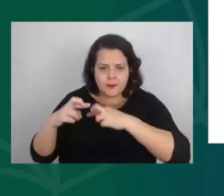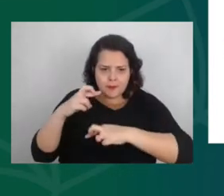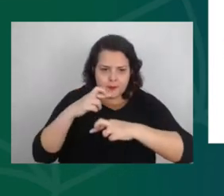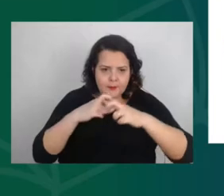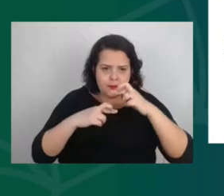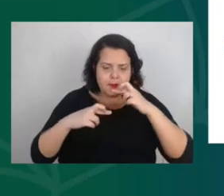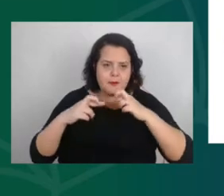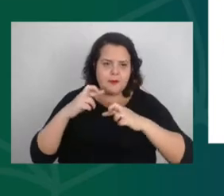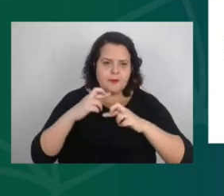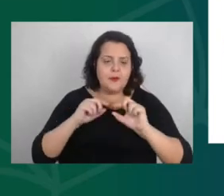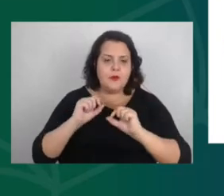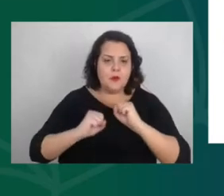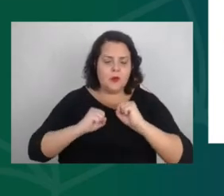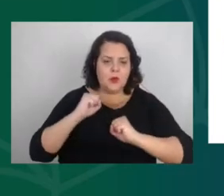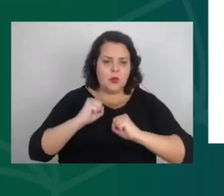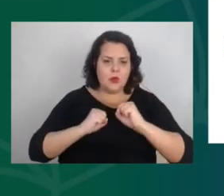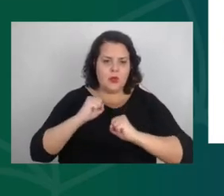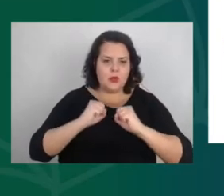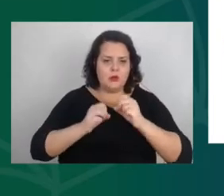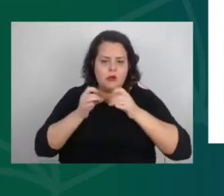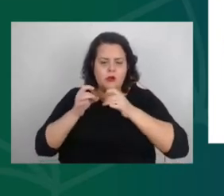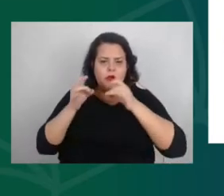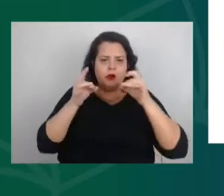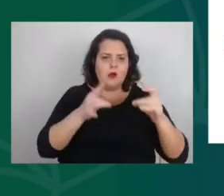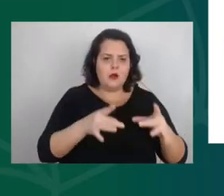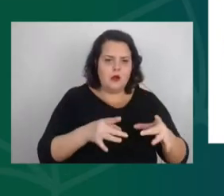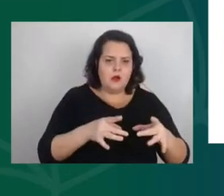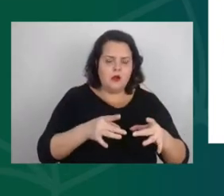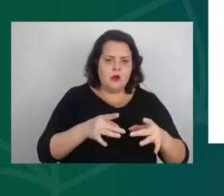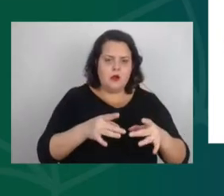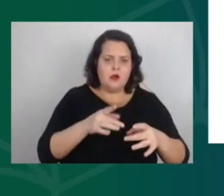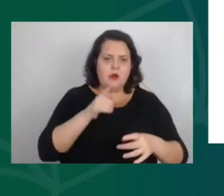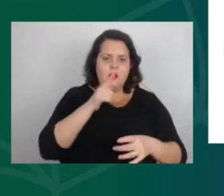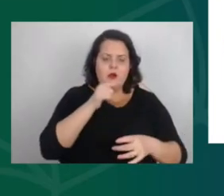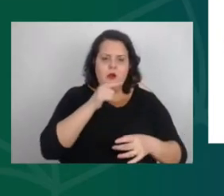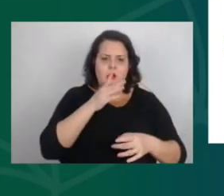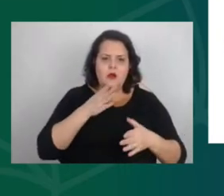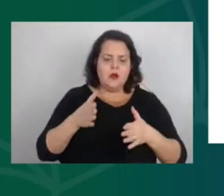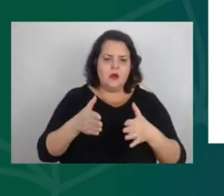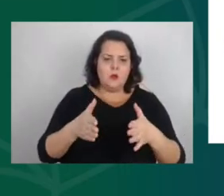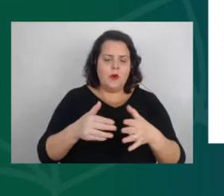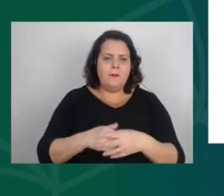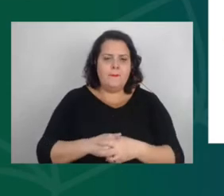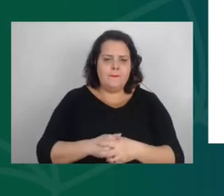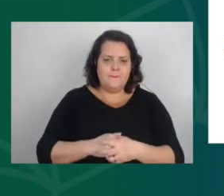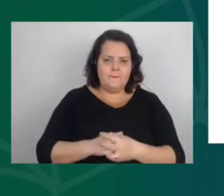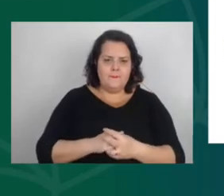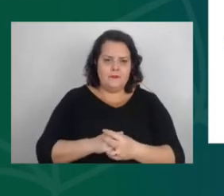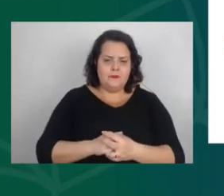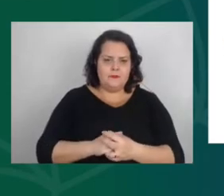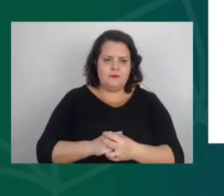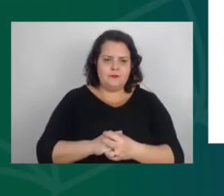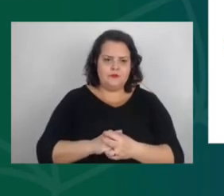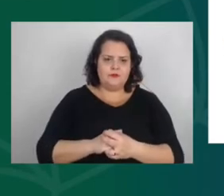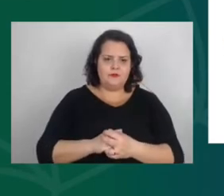que era descartado em rios, ele apresentava o próximo.